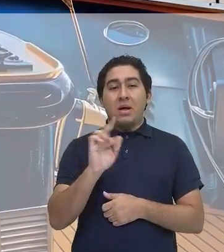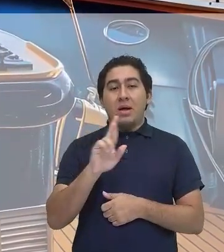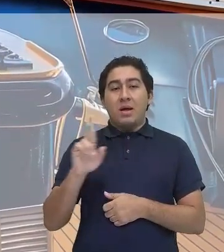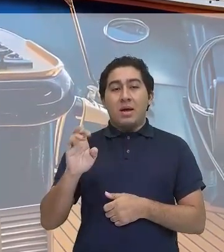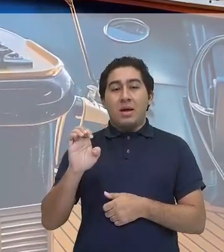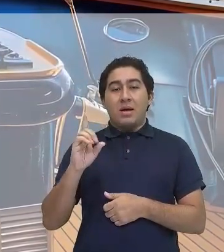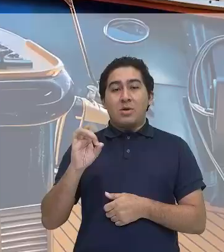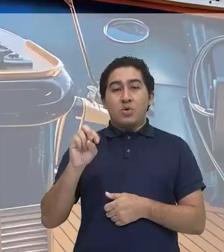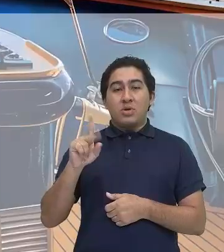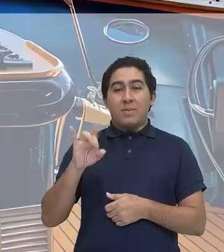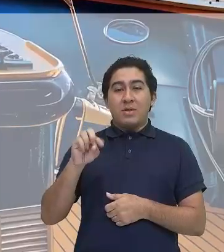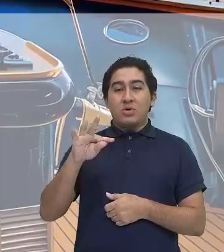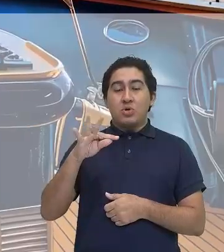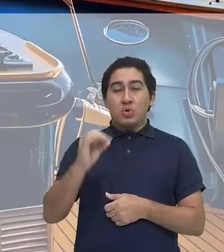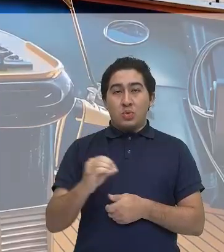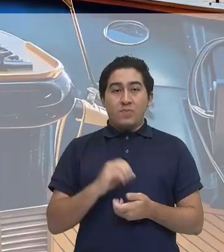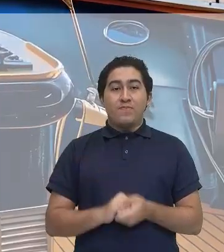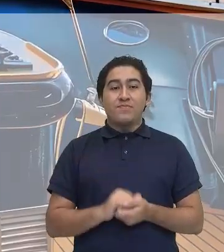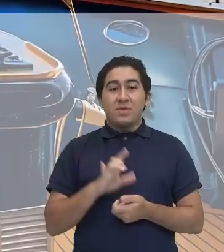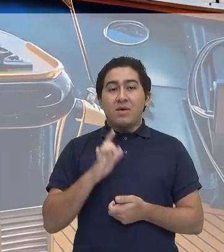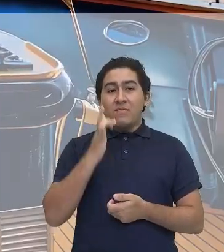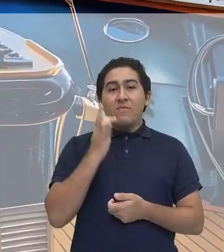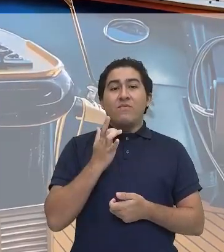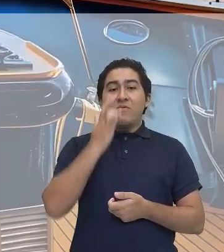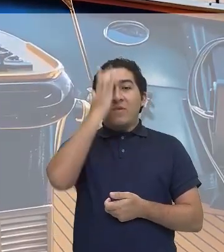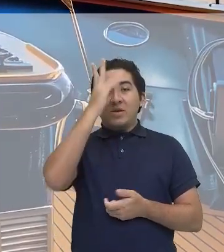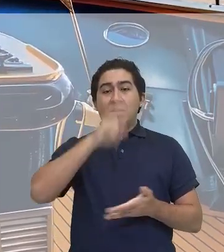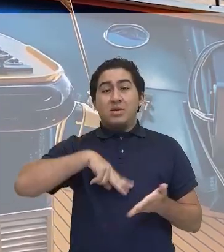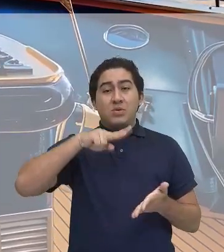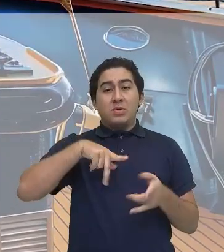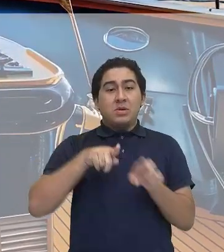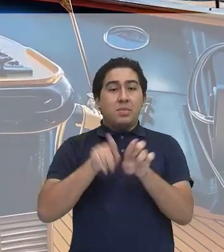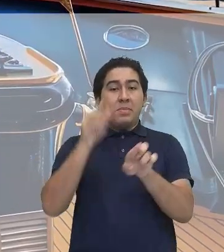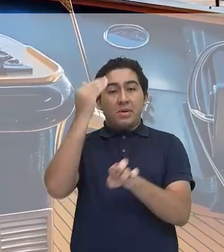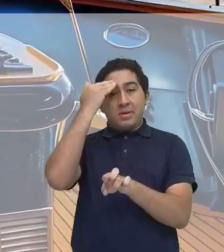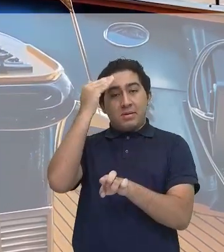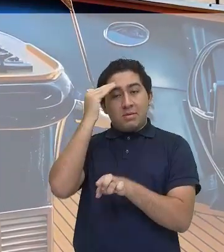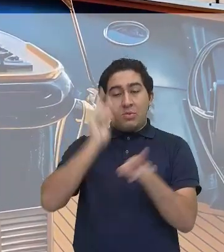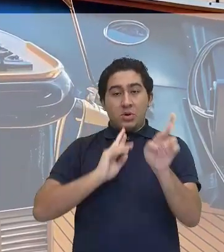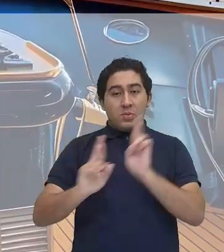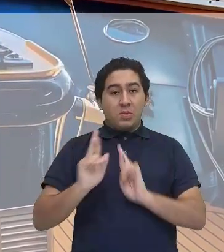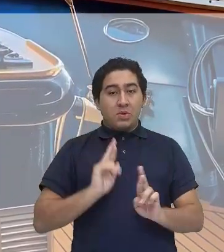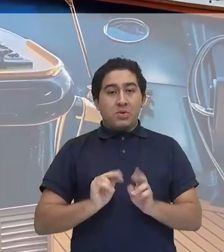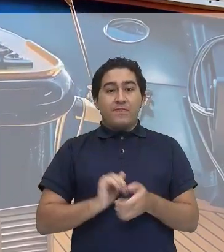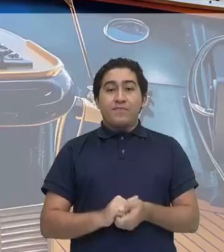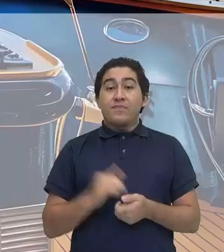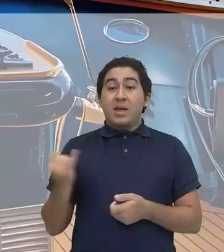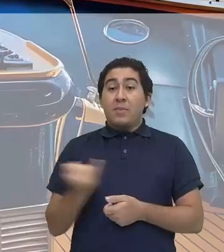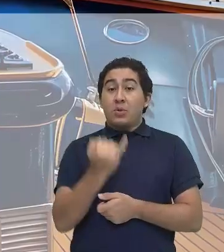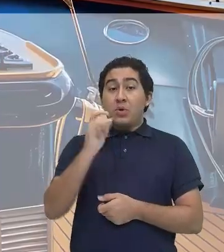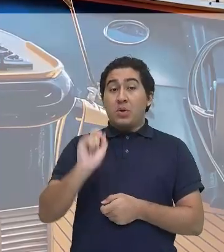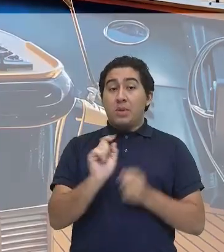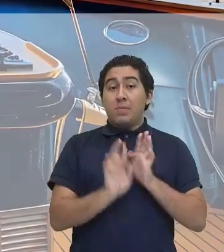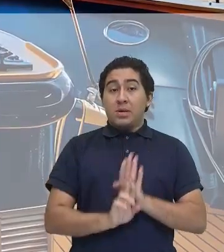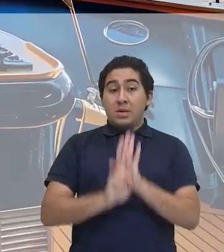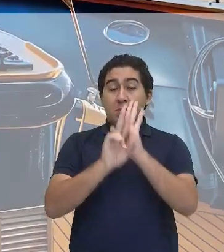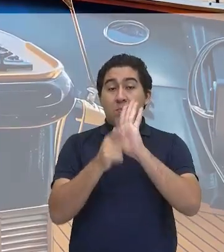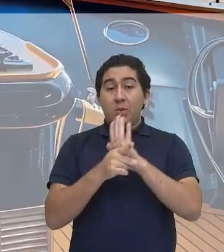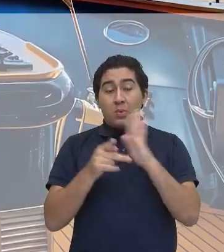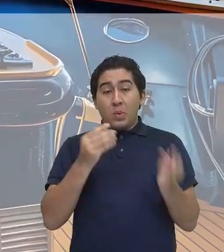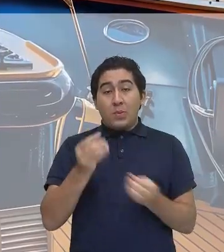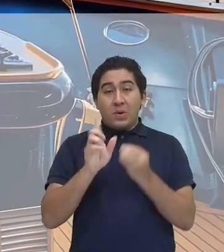arredondamento? Facilita a leitura e a interpretação dos resultados. É importante para